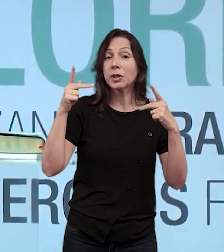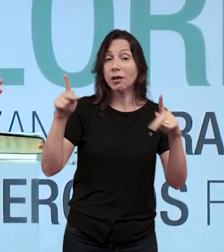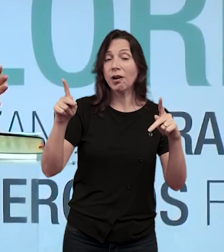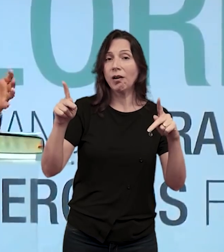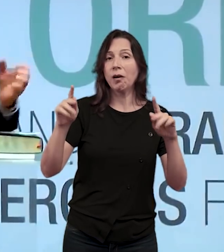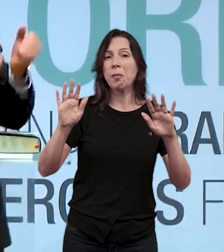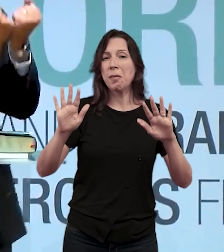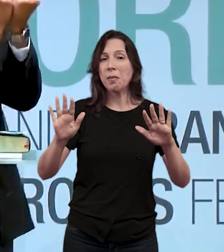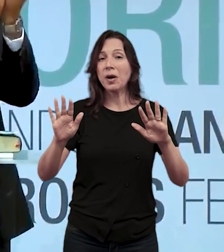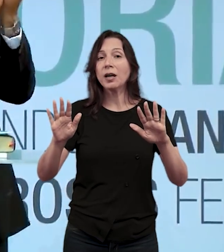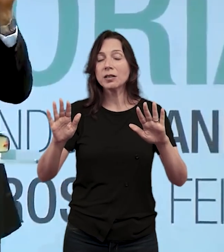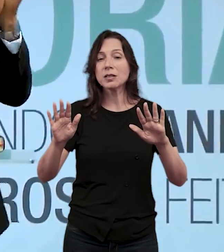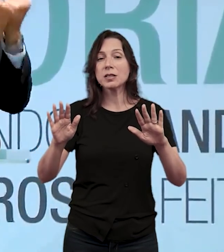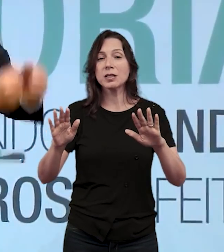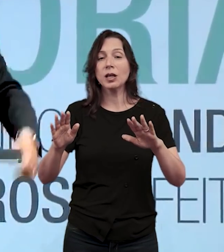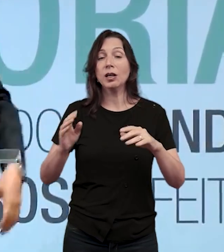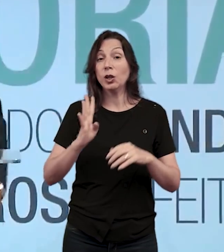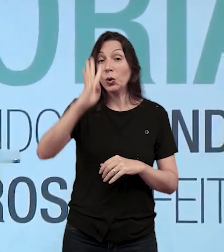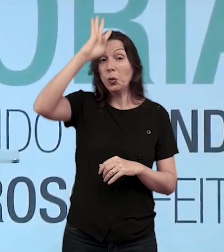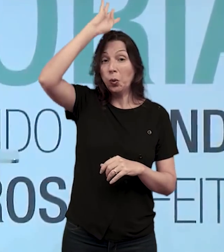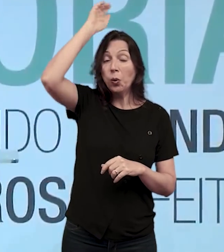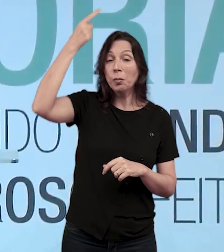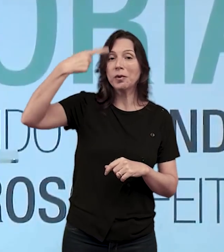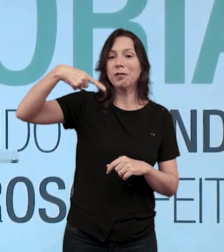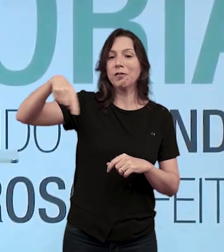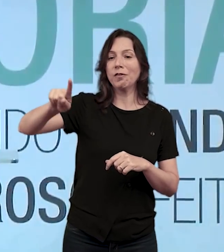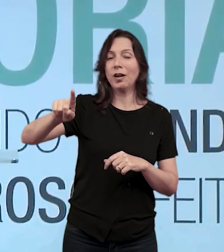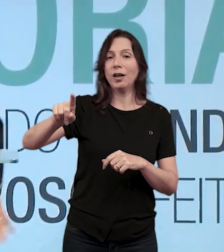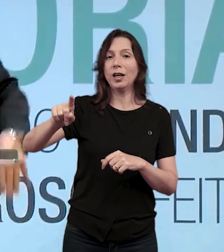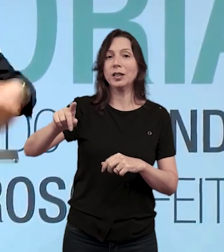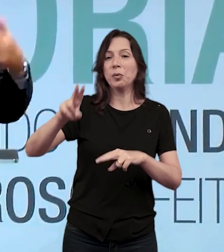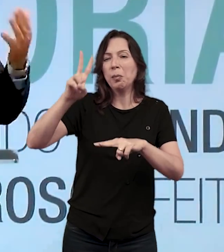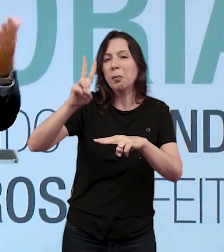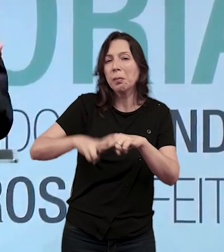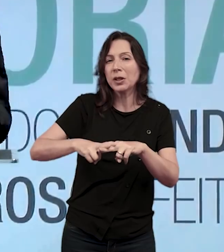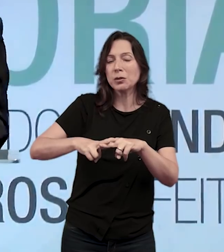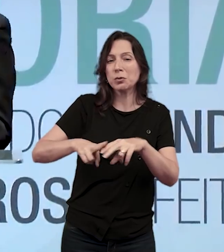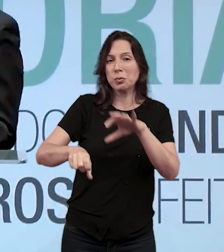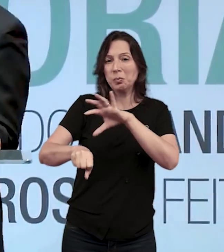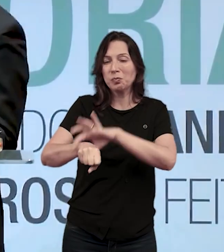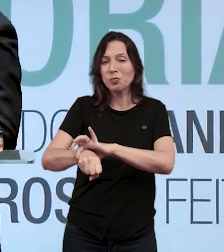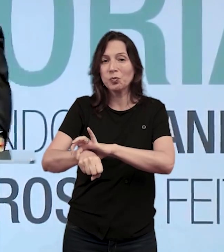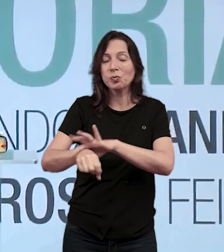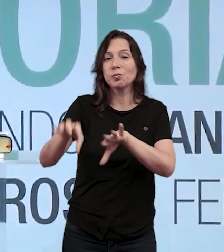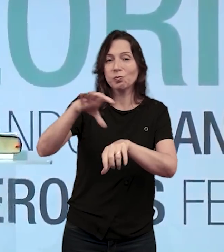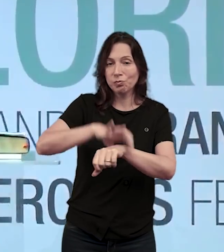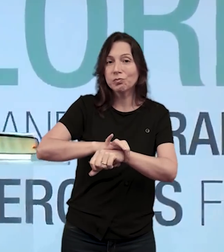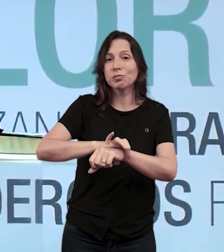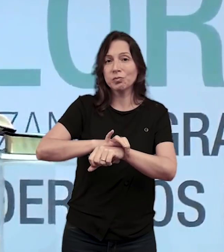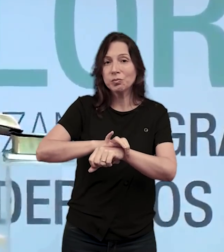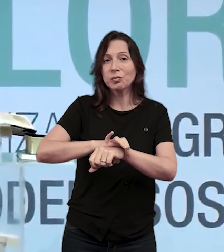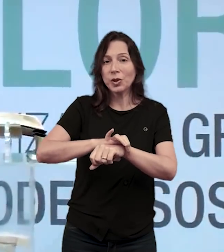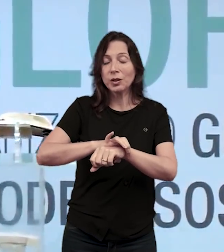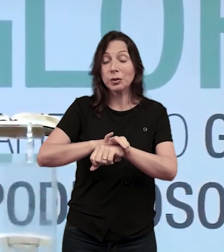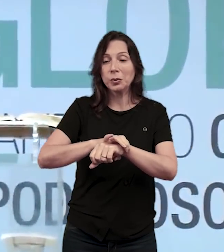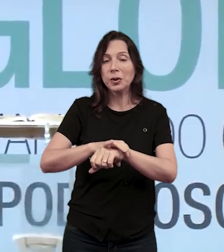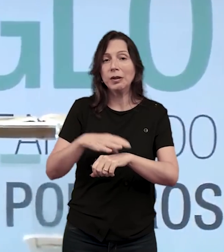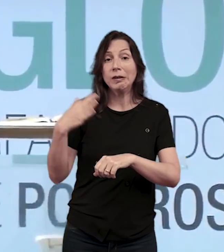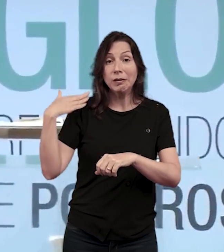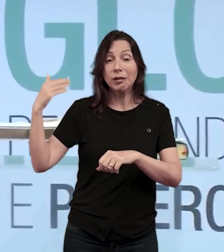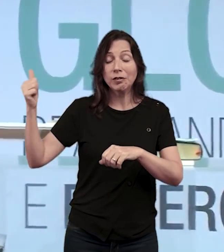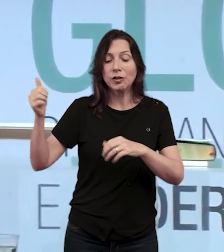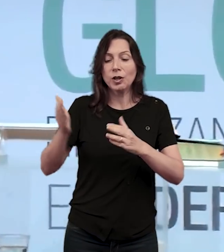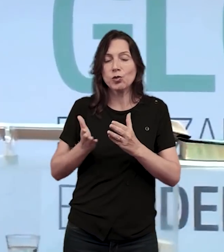Deus, ele chega lá preso e algemado. Quando ele opta para ser julgado em Roma, ele enfrenta um naufrágio, e quando